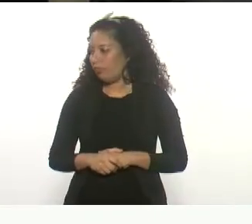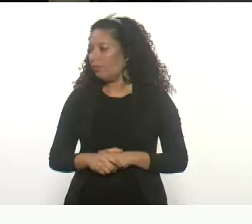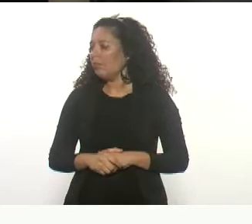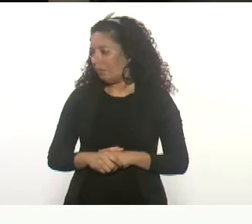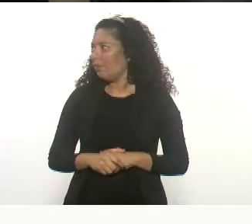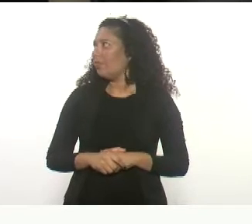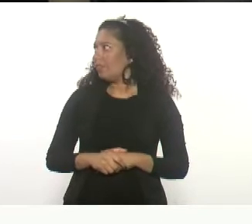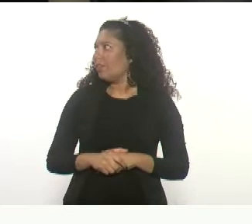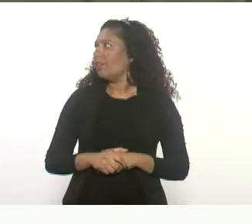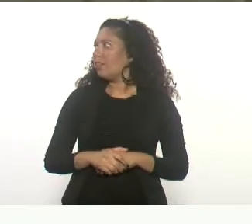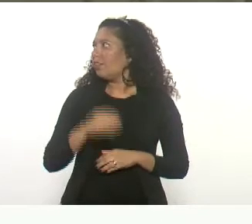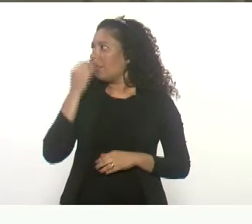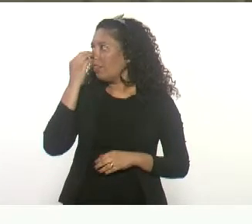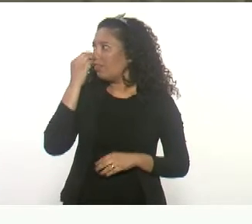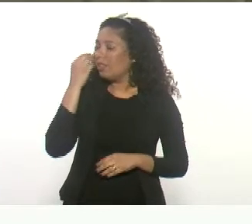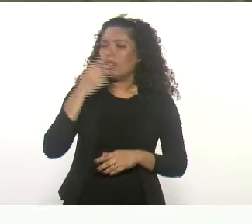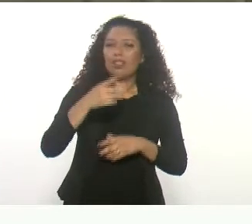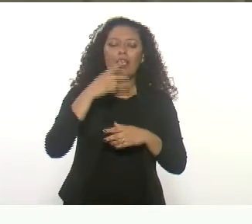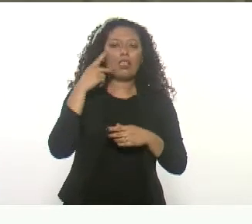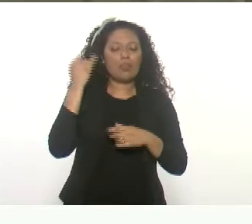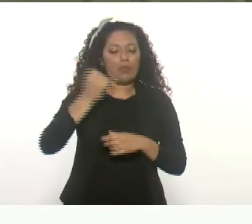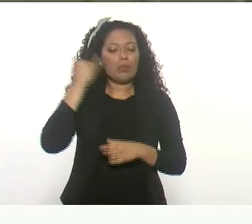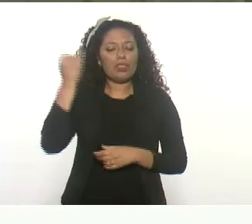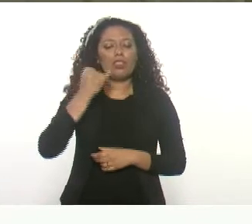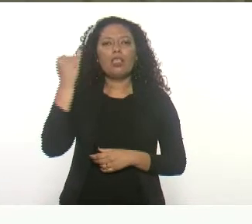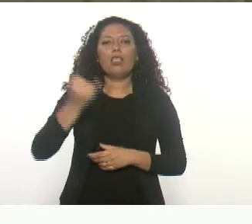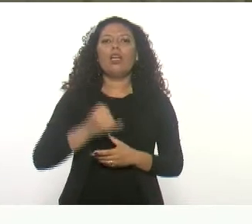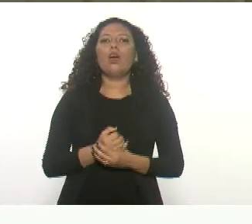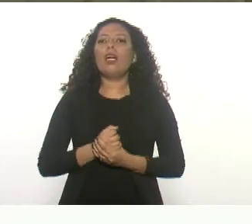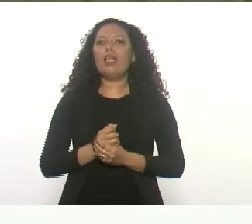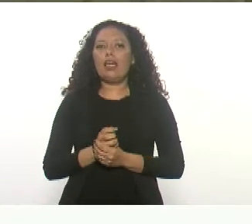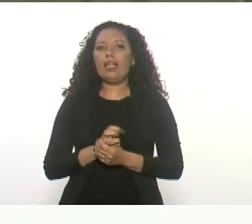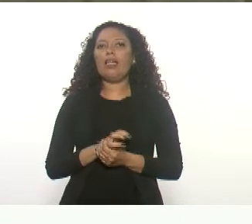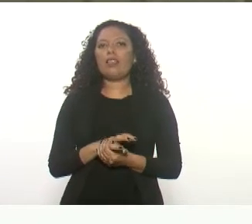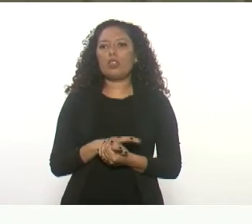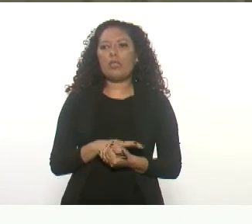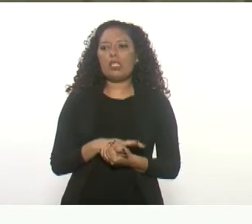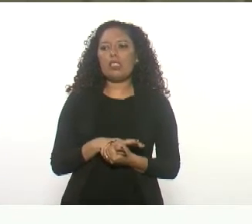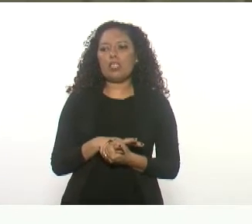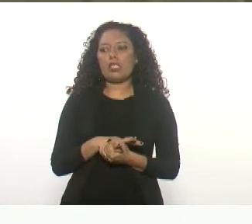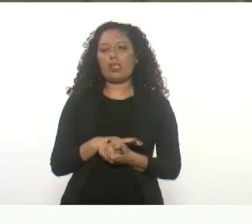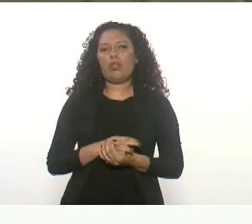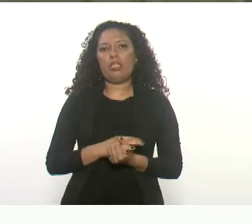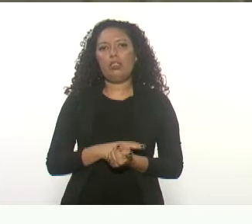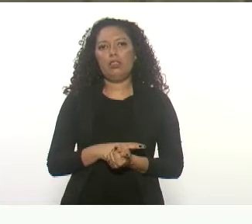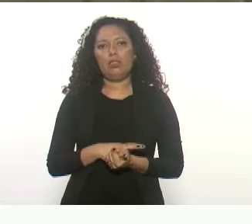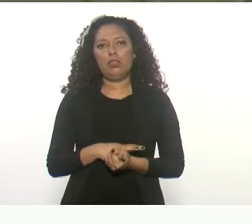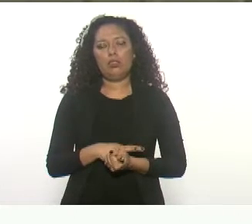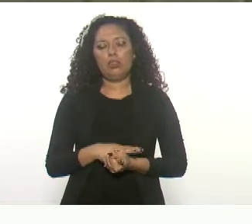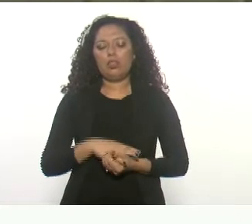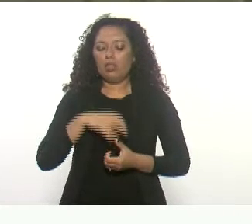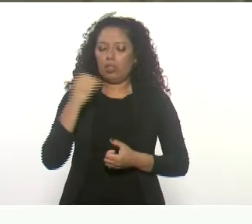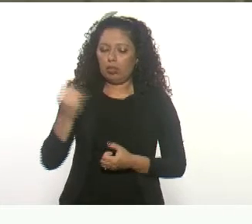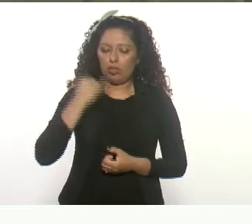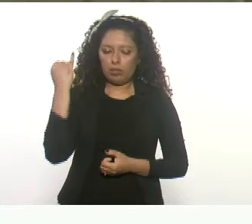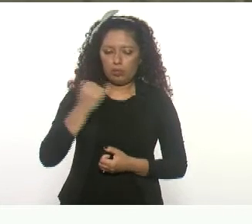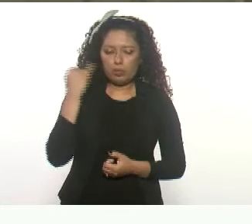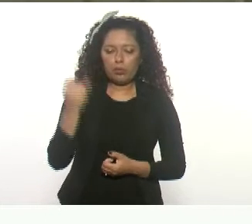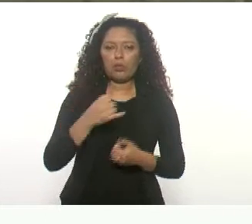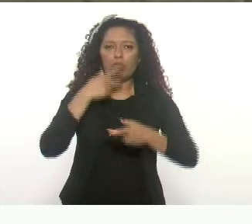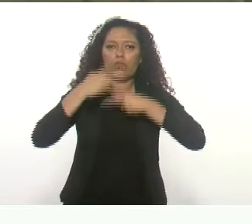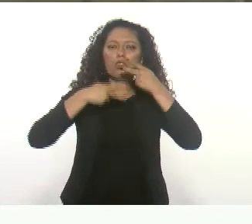itens na cabeça de um pai e de uma mãe sempre. Sim. Eu sou mãe, a primeira coisa que você pensa é o quê? Tirar seu filho da exposição